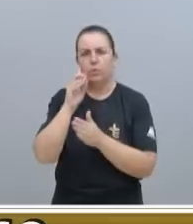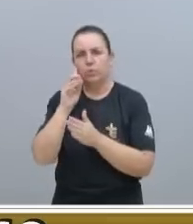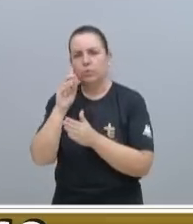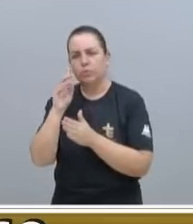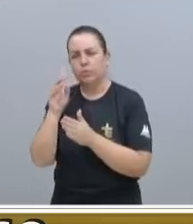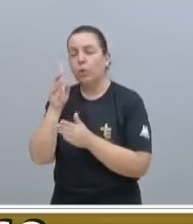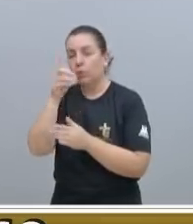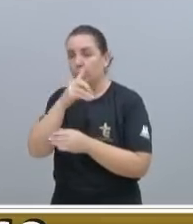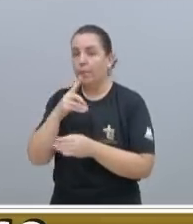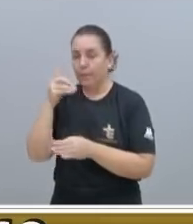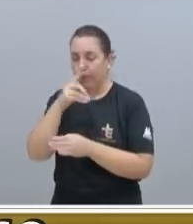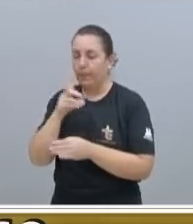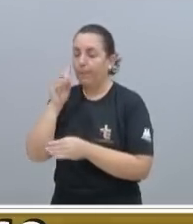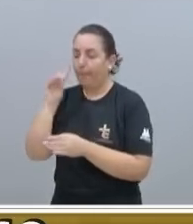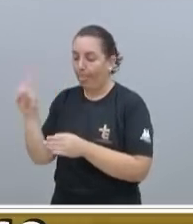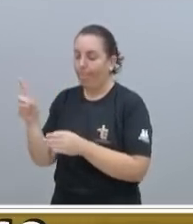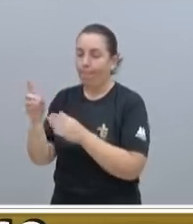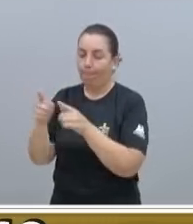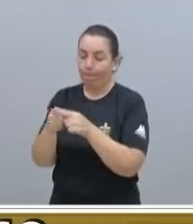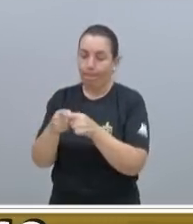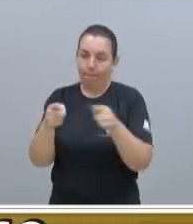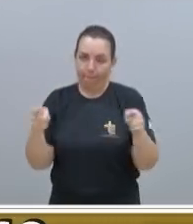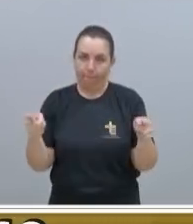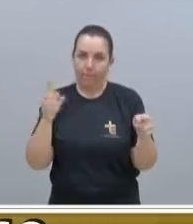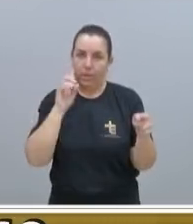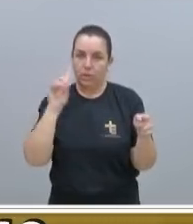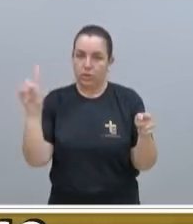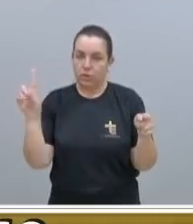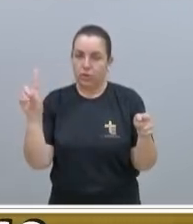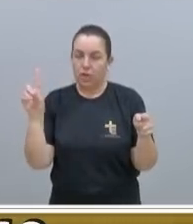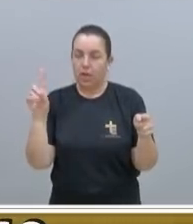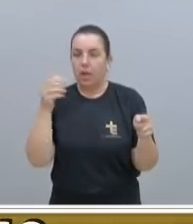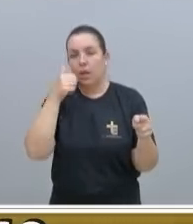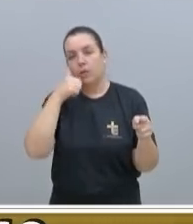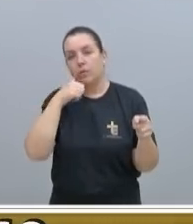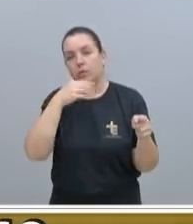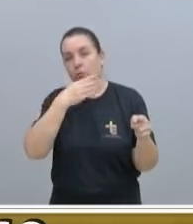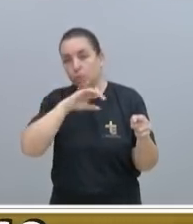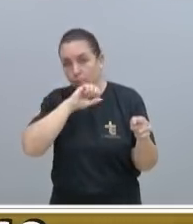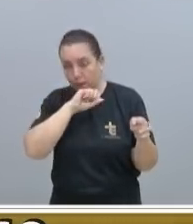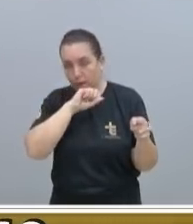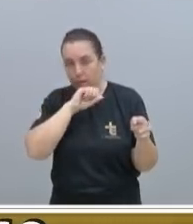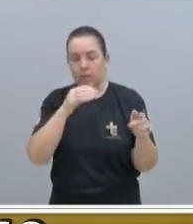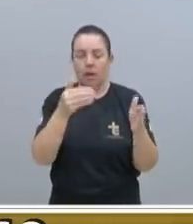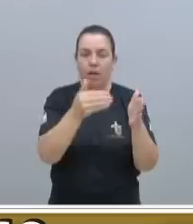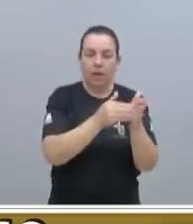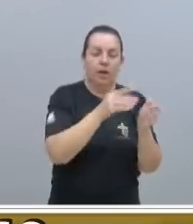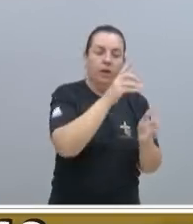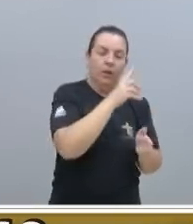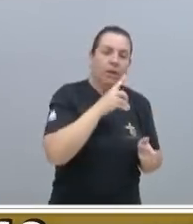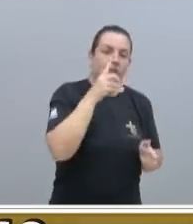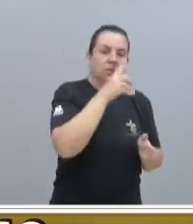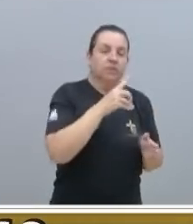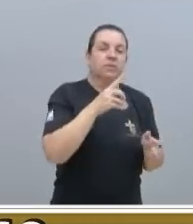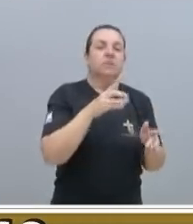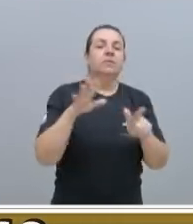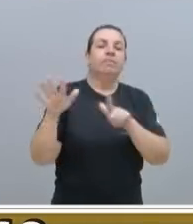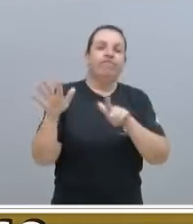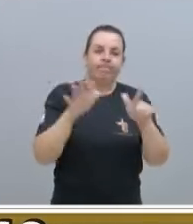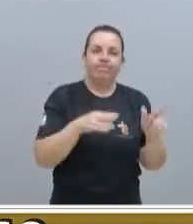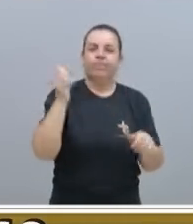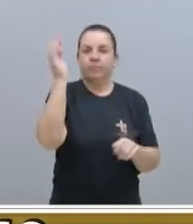domingo à assunção de nossa senhora a semana nacional da família é por isso que nós estamos aqui